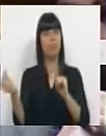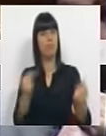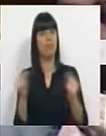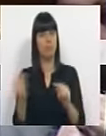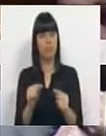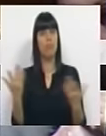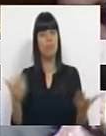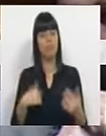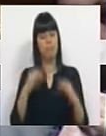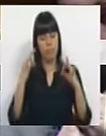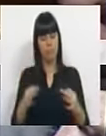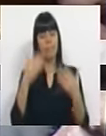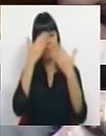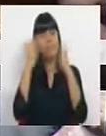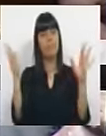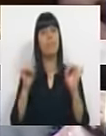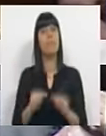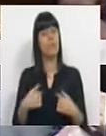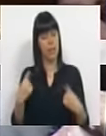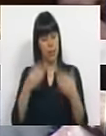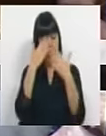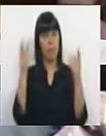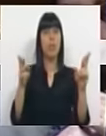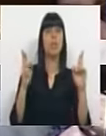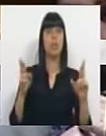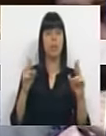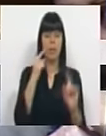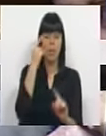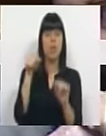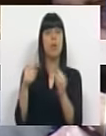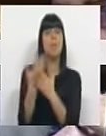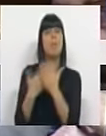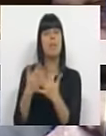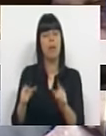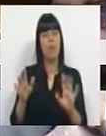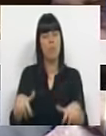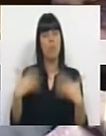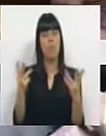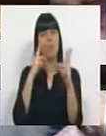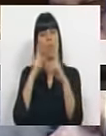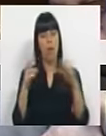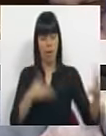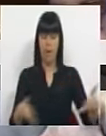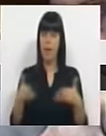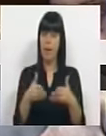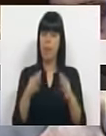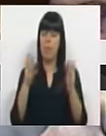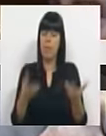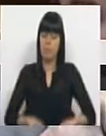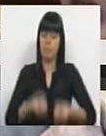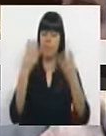discussão. Manifestamos a nossa abertura para isso, esperando que, na especialidade, possamos encontrar o caminho para